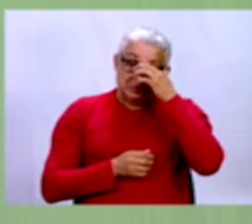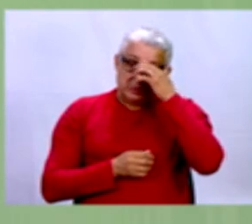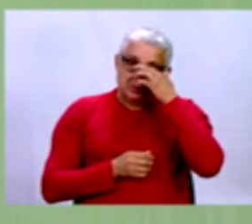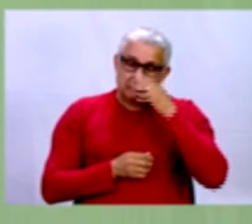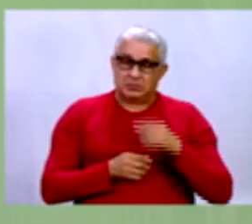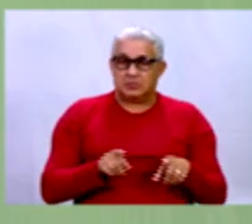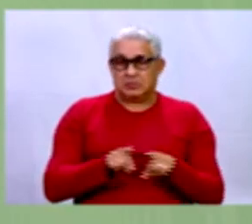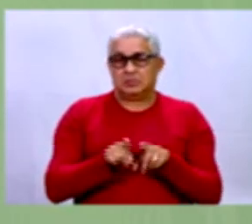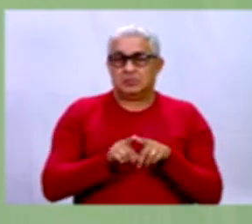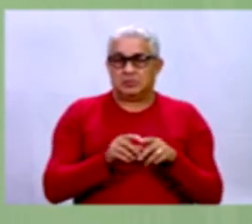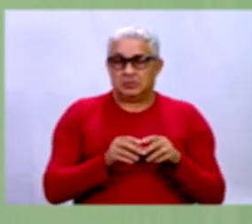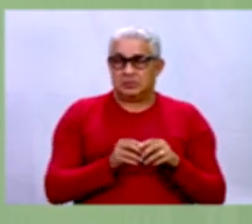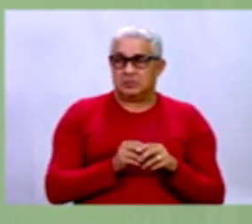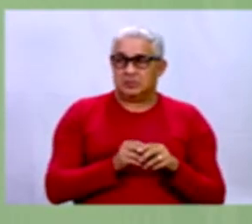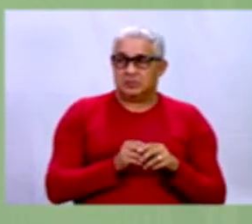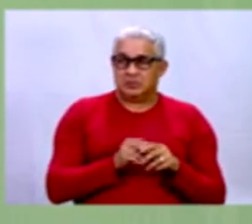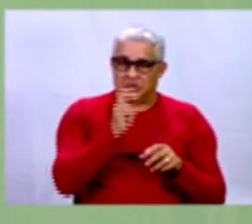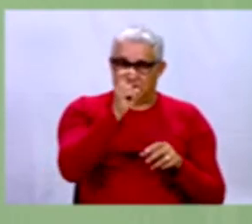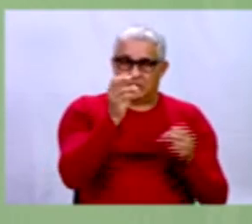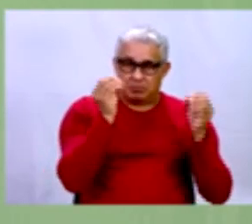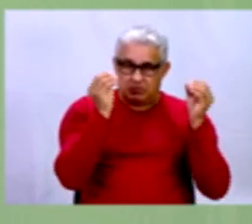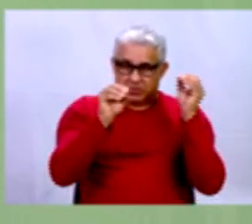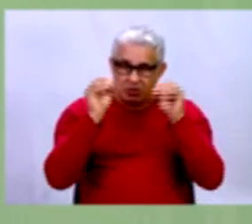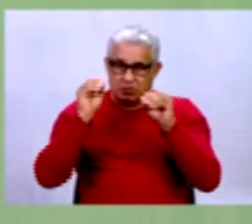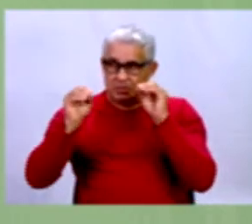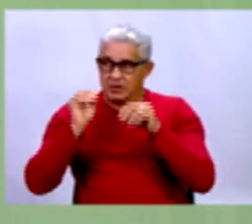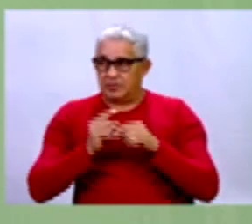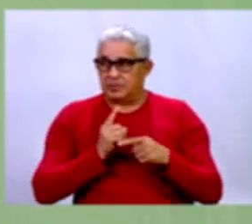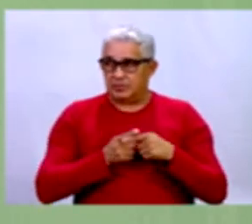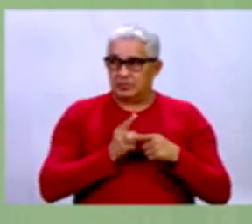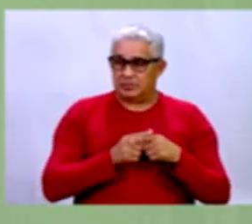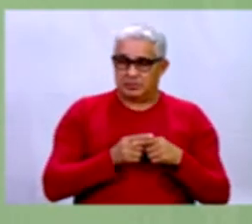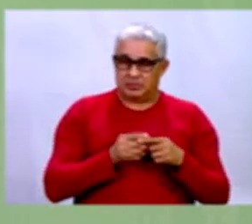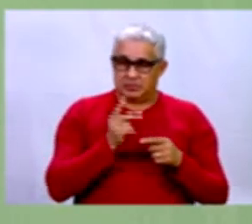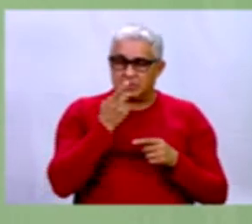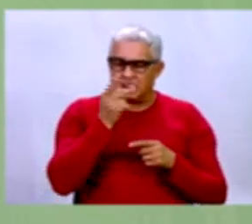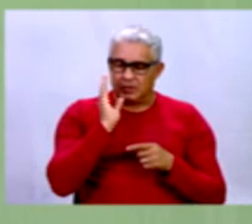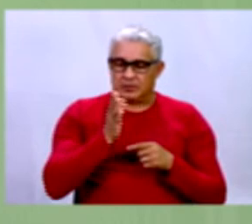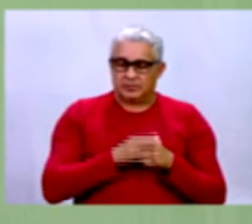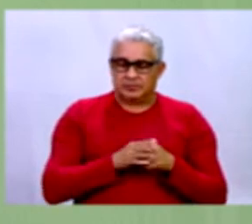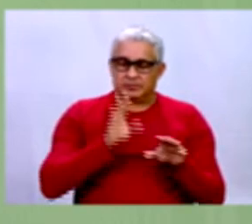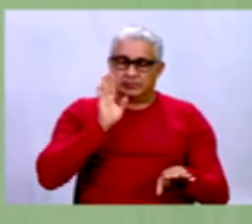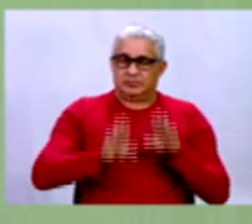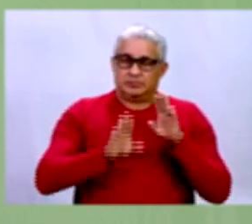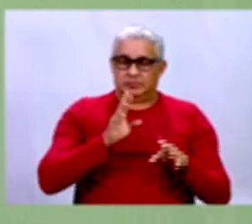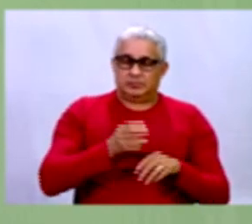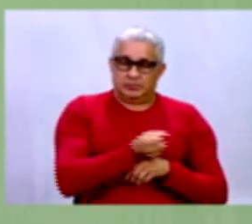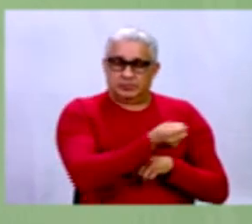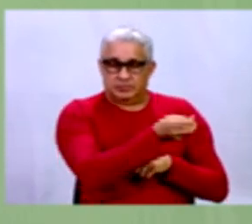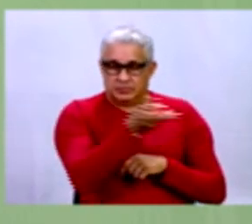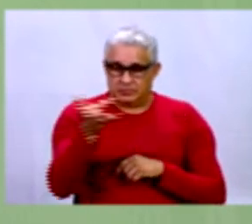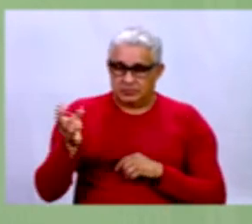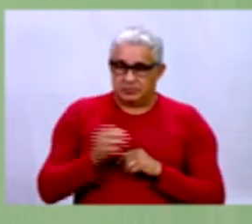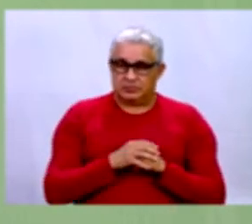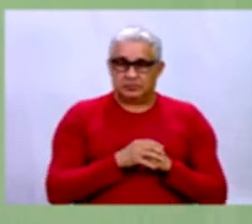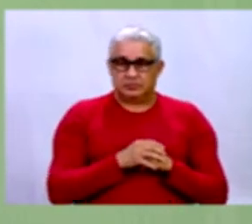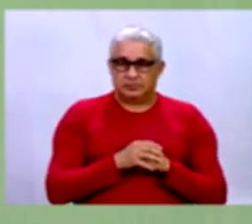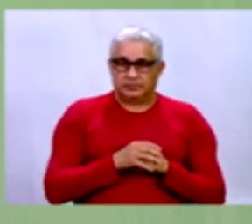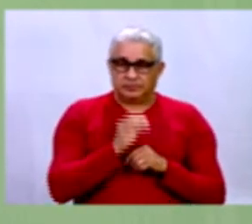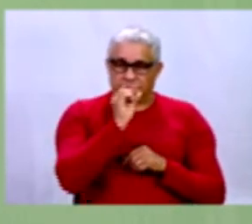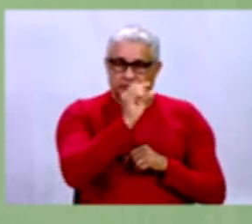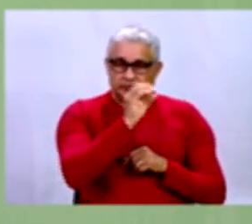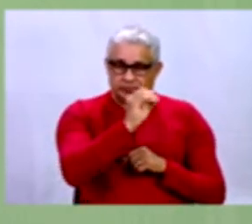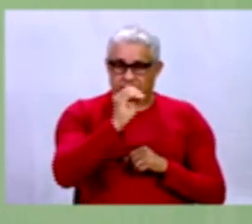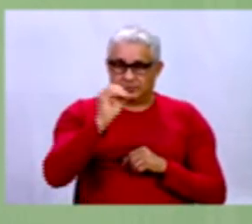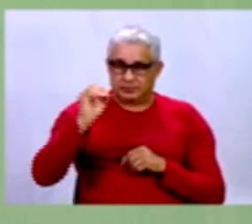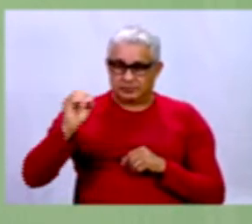Aqui a gente colocou 5 casas, tá? Eu já falei isso para vocês que dependendo da quantidade de casas que vocês deixarem,